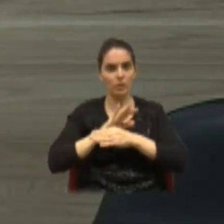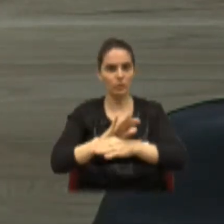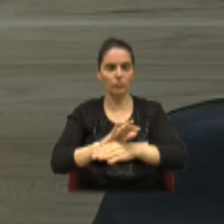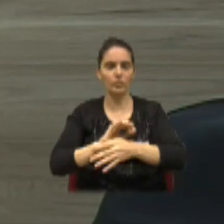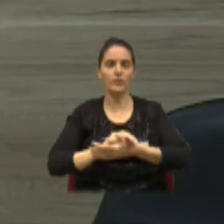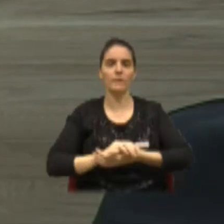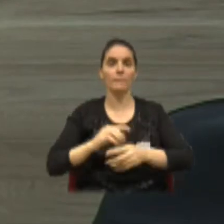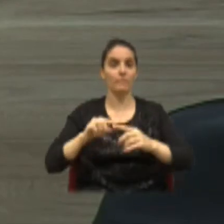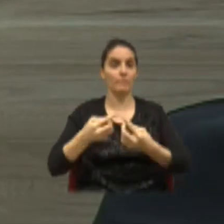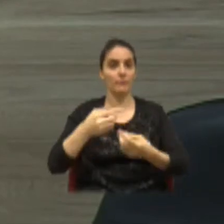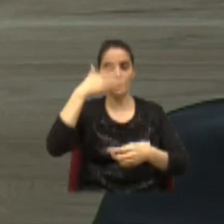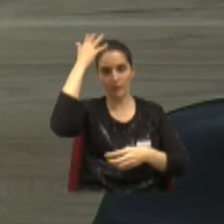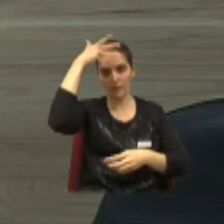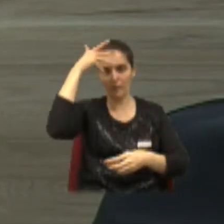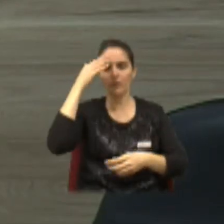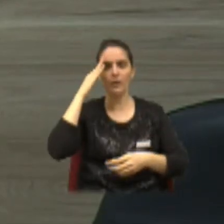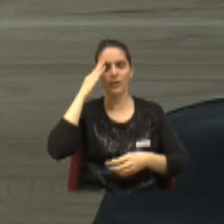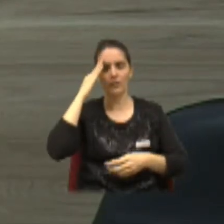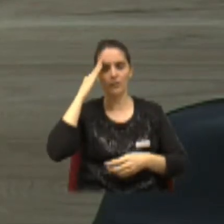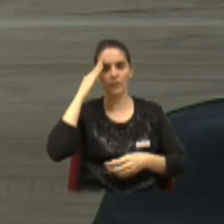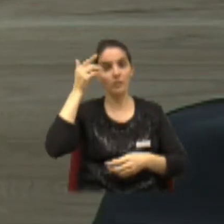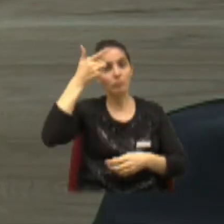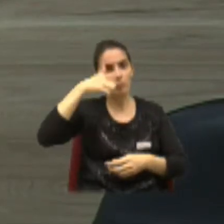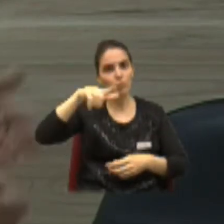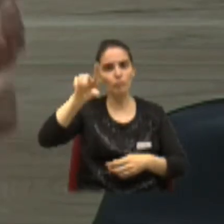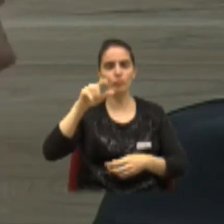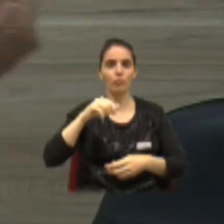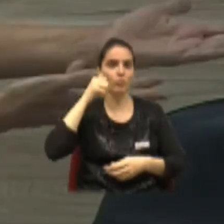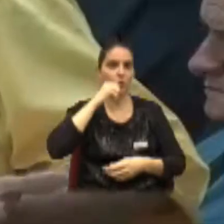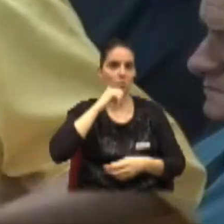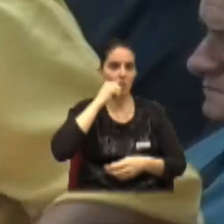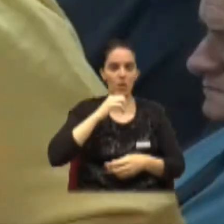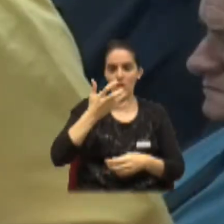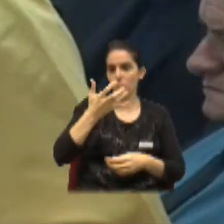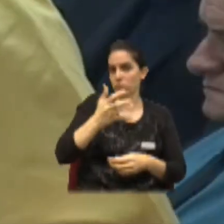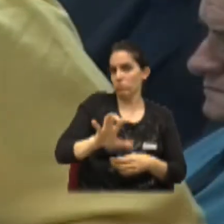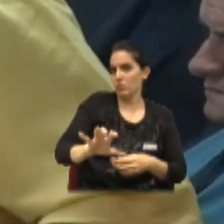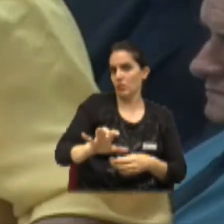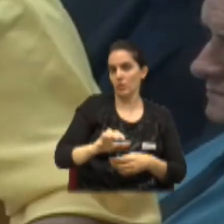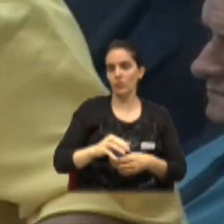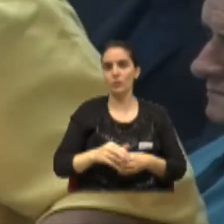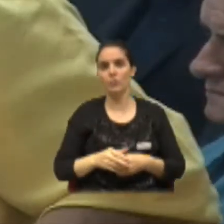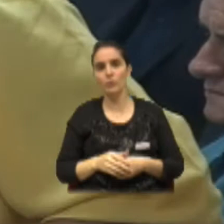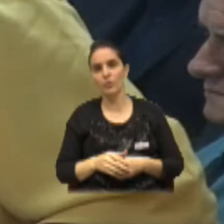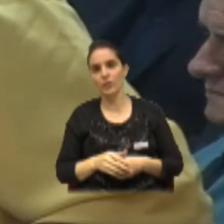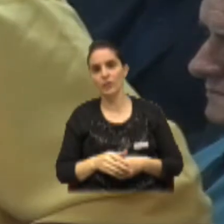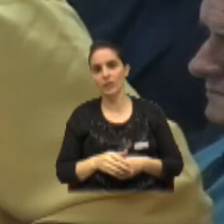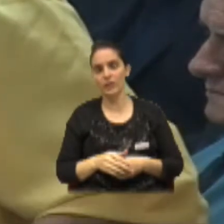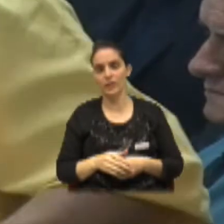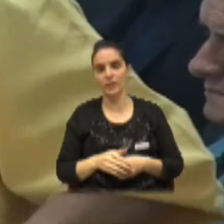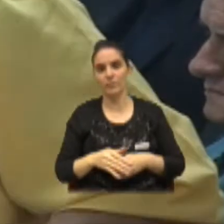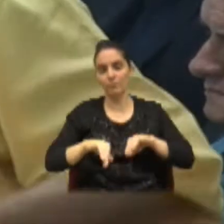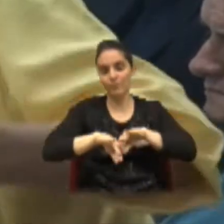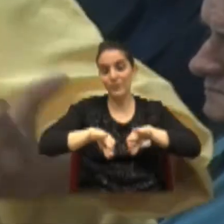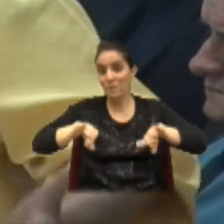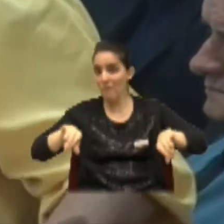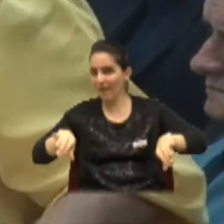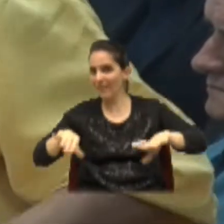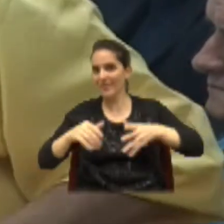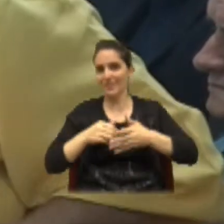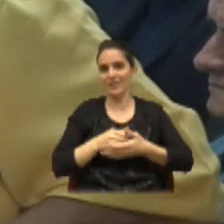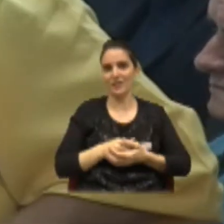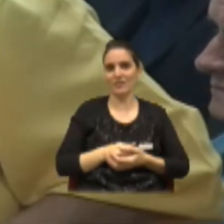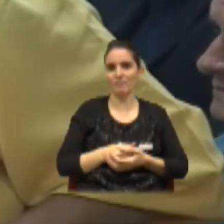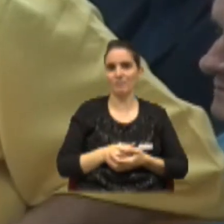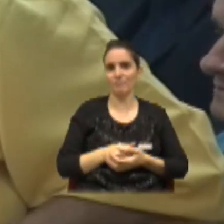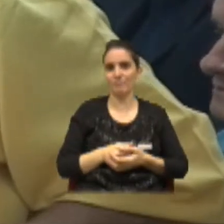também de mulheres que muitas vezes não quer perder o ente e acaba segurando, né, ou querendo